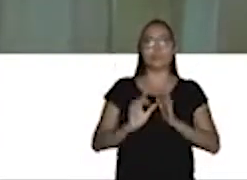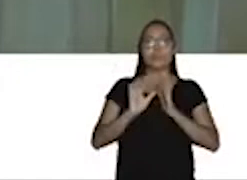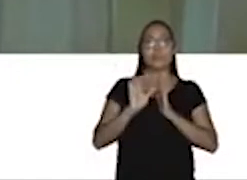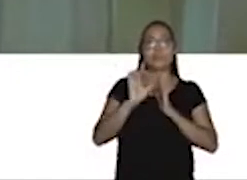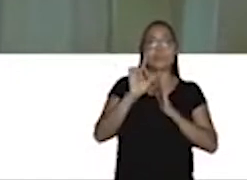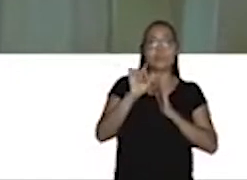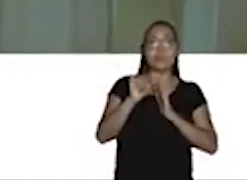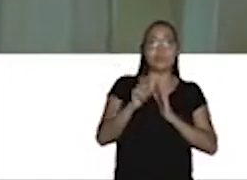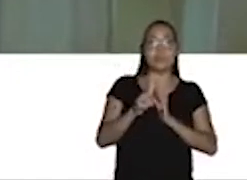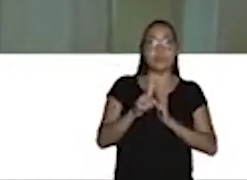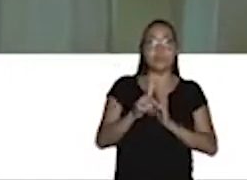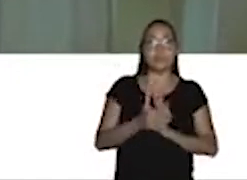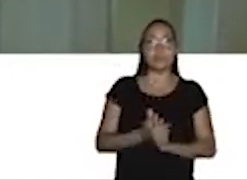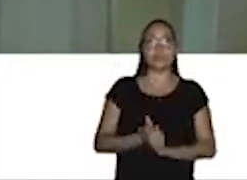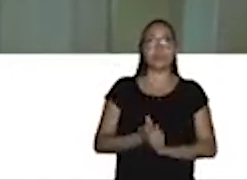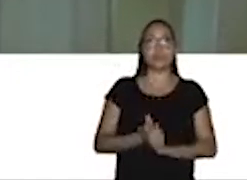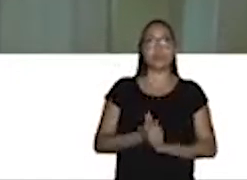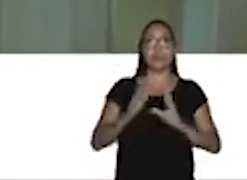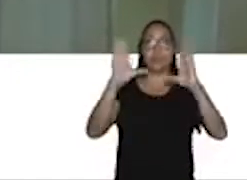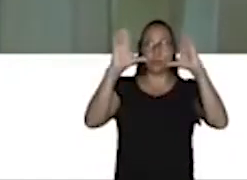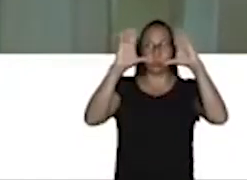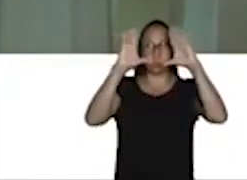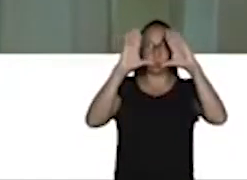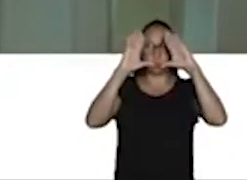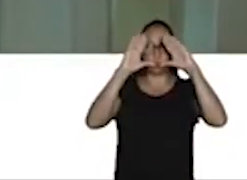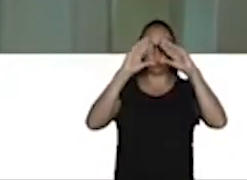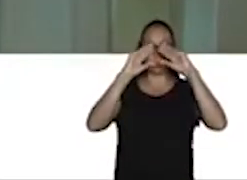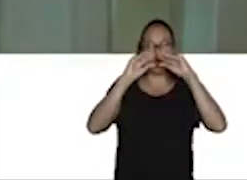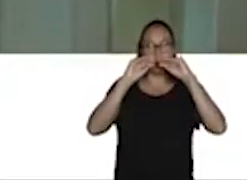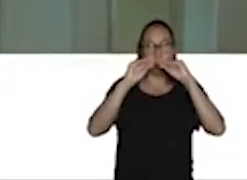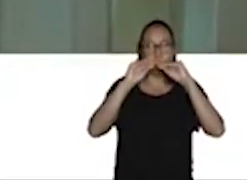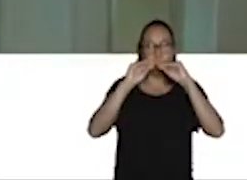Depois a noite escura.